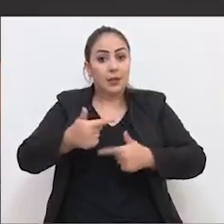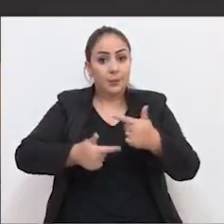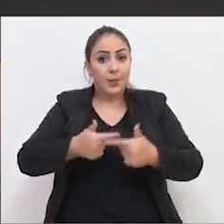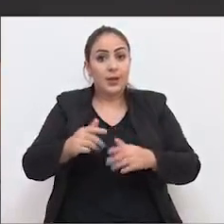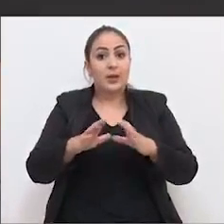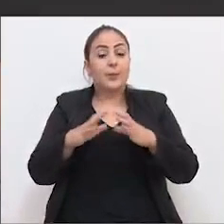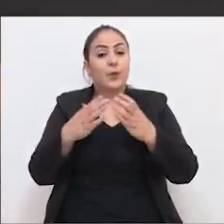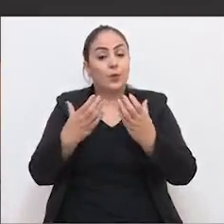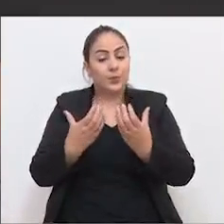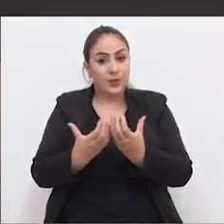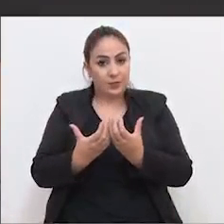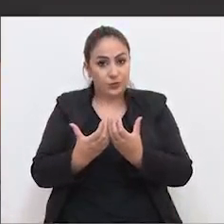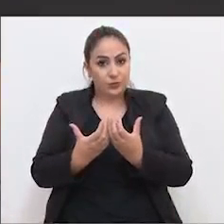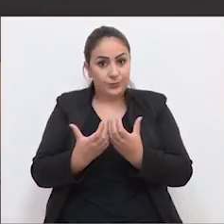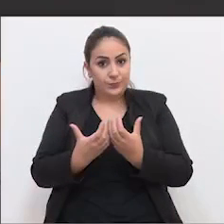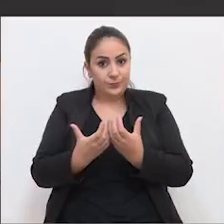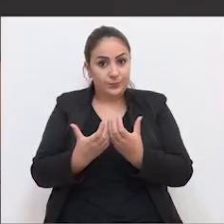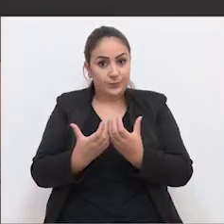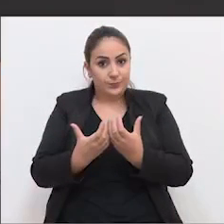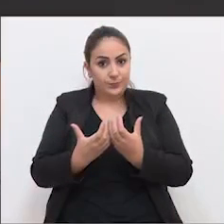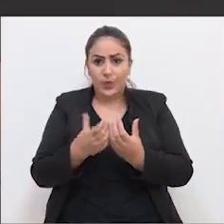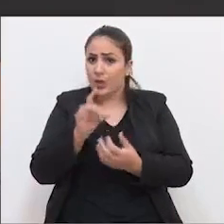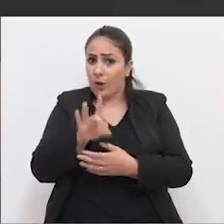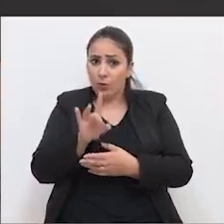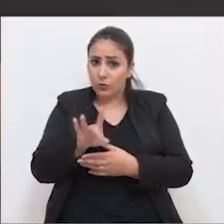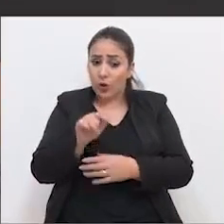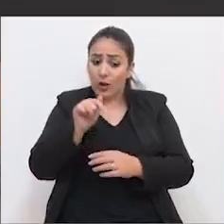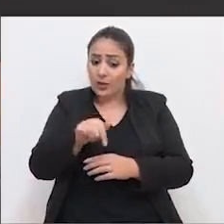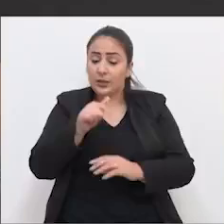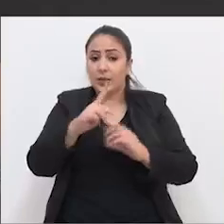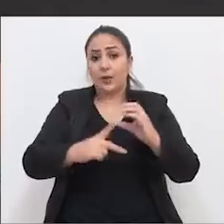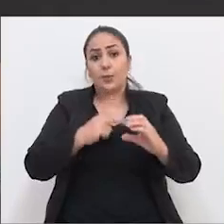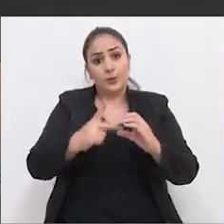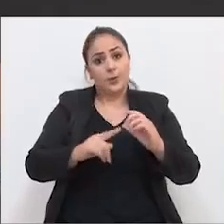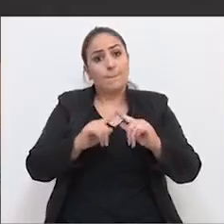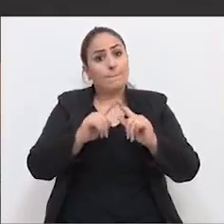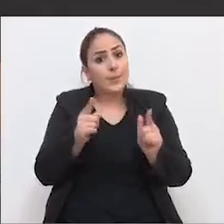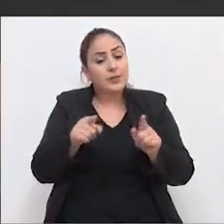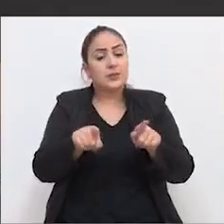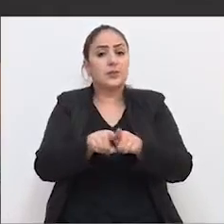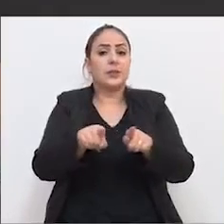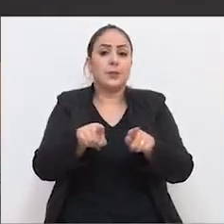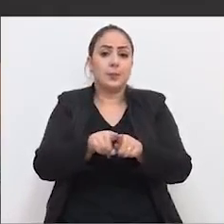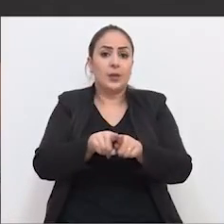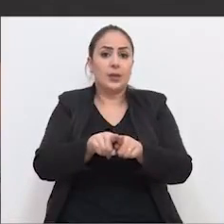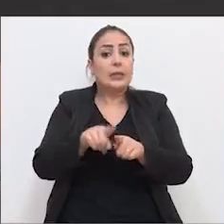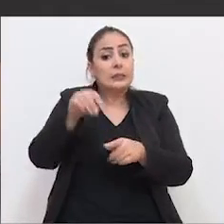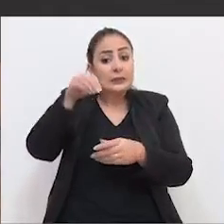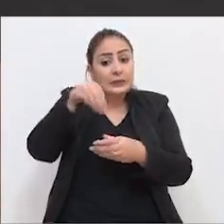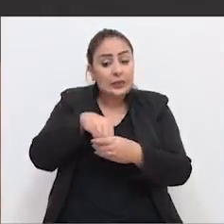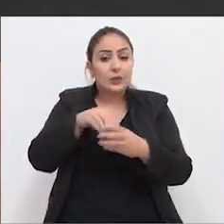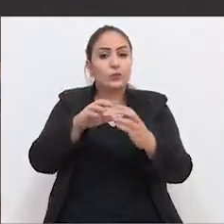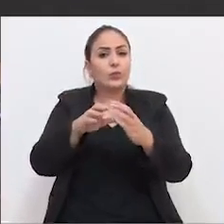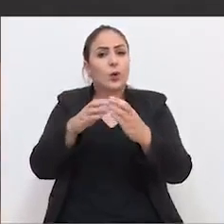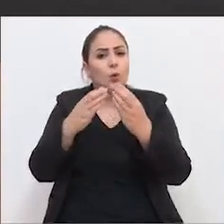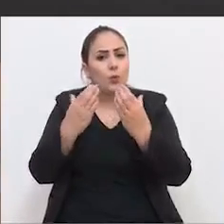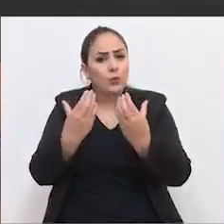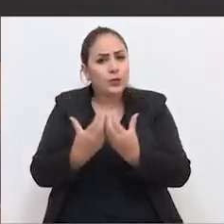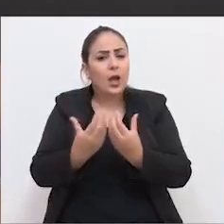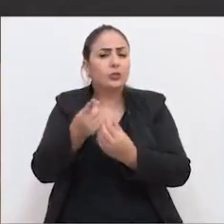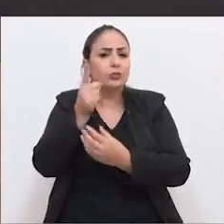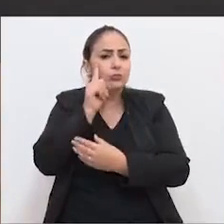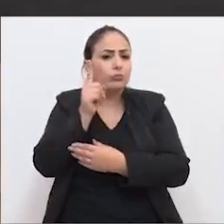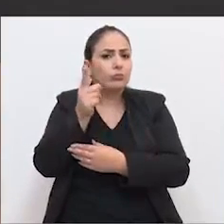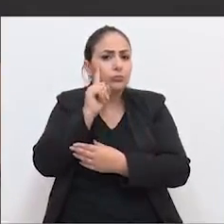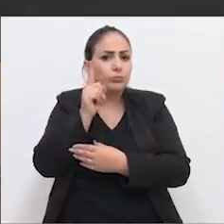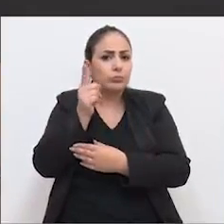presta serviços à comunidade, não somente na Câmara, como também lá dentro da